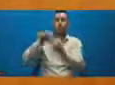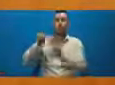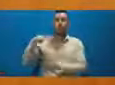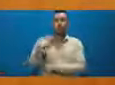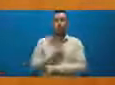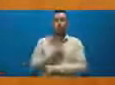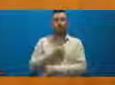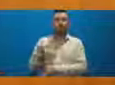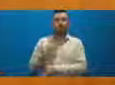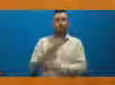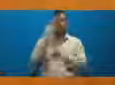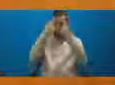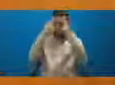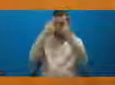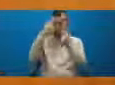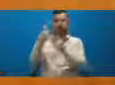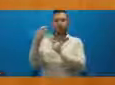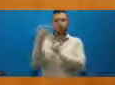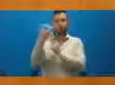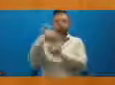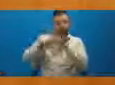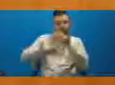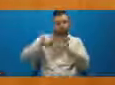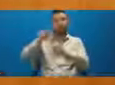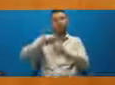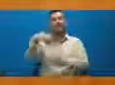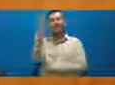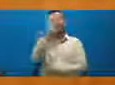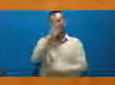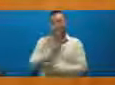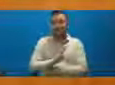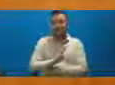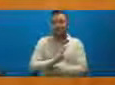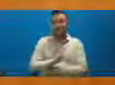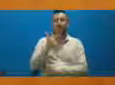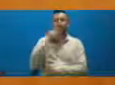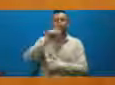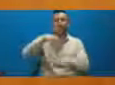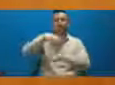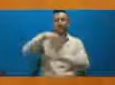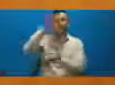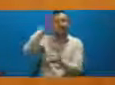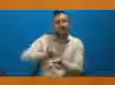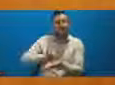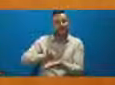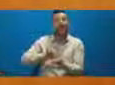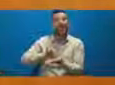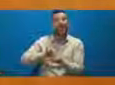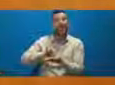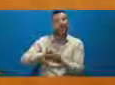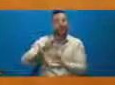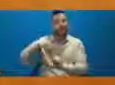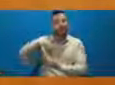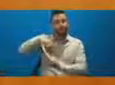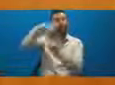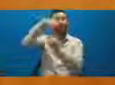mexa com a nossa criatividade para fazer do Brasil Finalmente um país verdadeiramente soberano